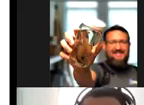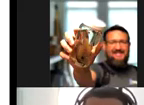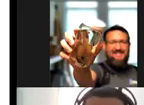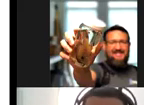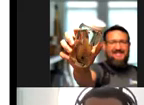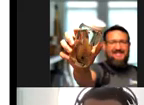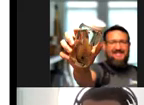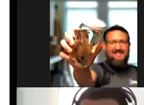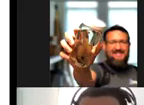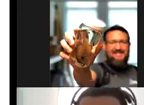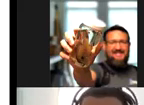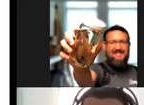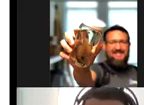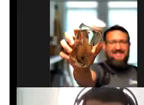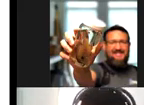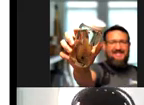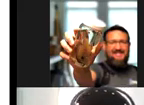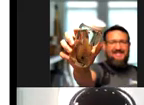gente de fato percebe.